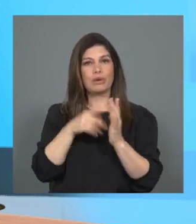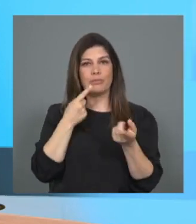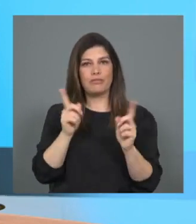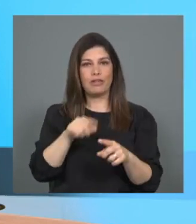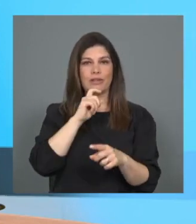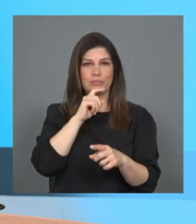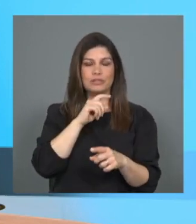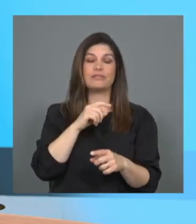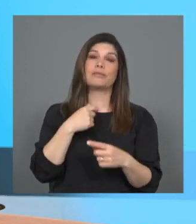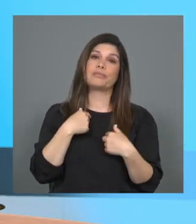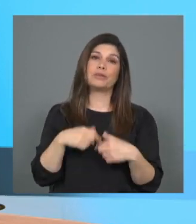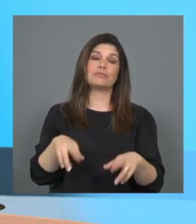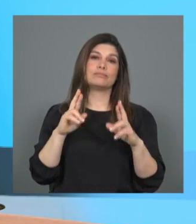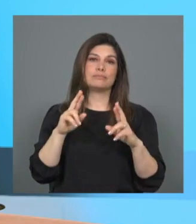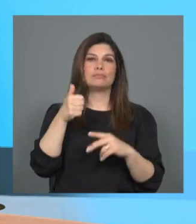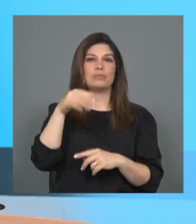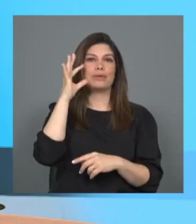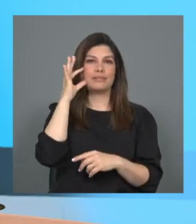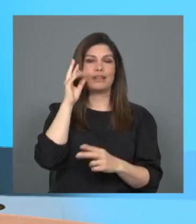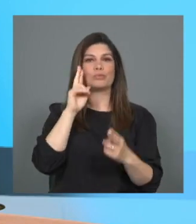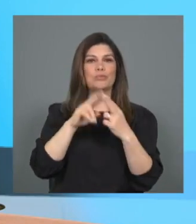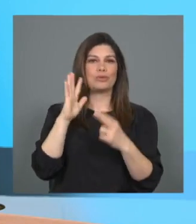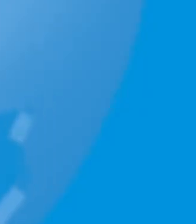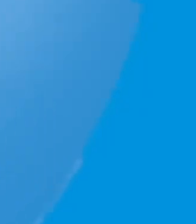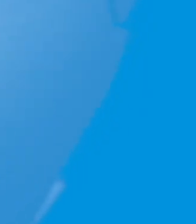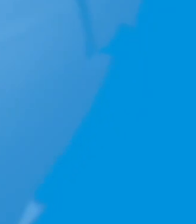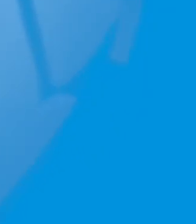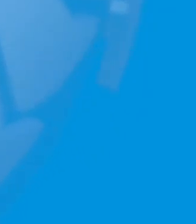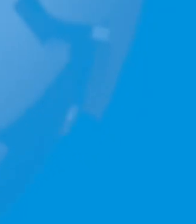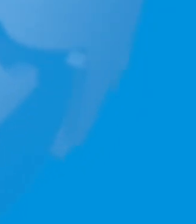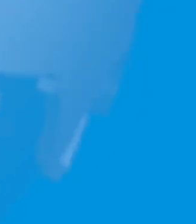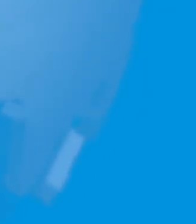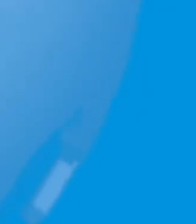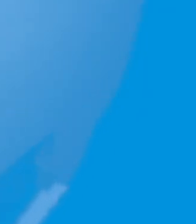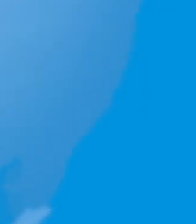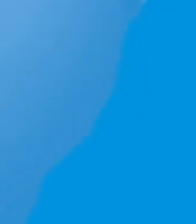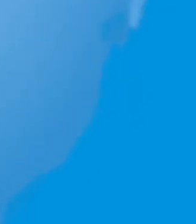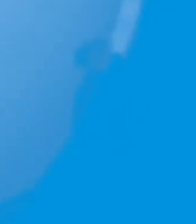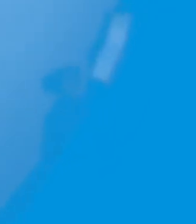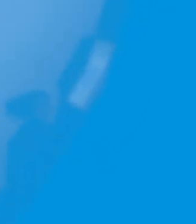na Antena 1. Desejo-lhe uma boa tarde e até amanhã, se Deus quiser.